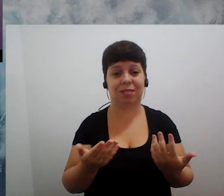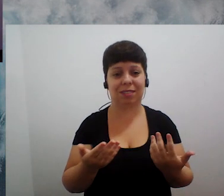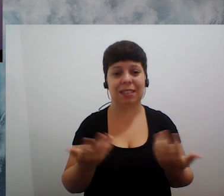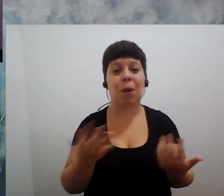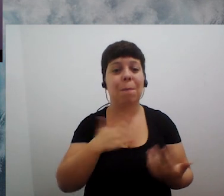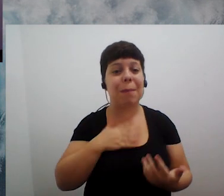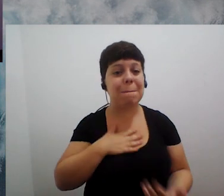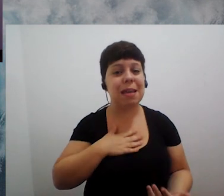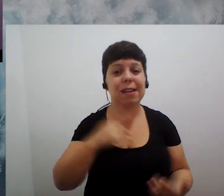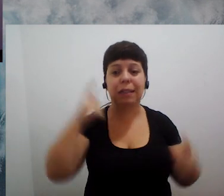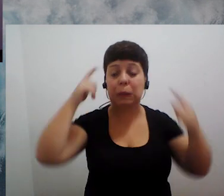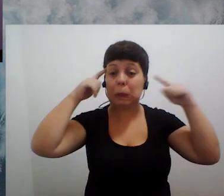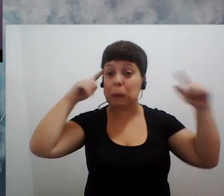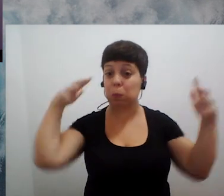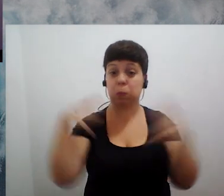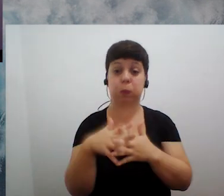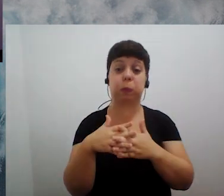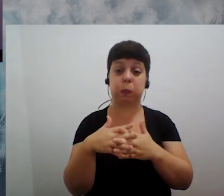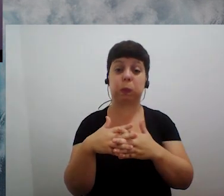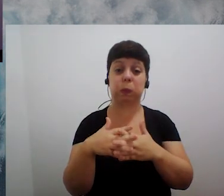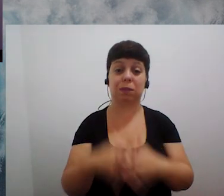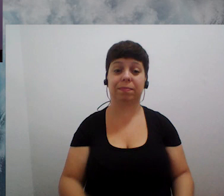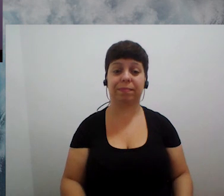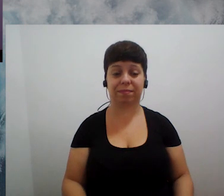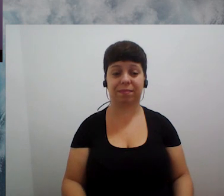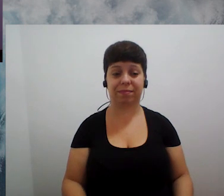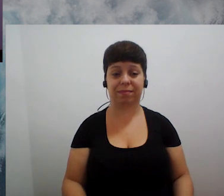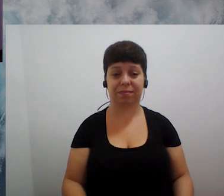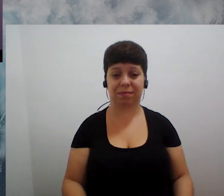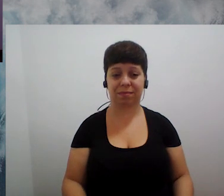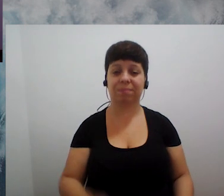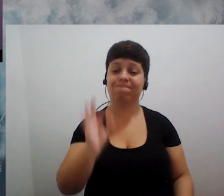assim, é muito confuso para mim.